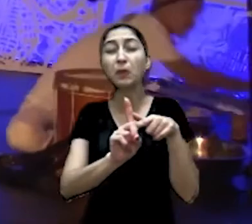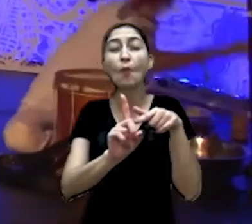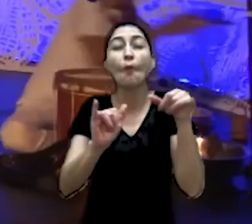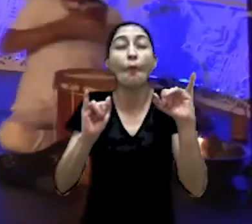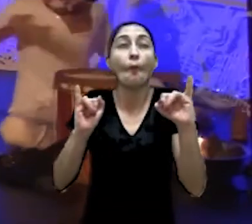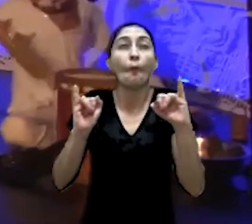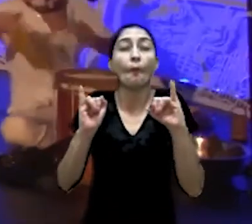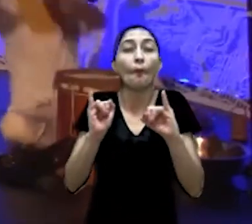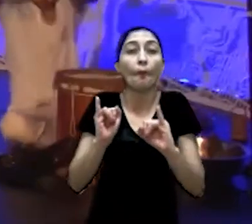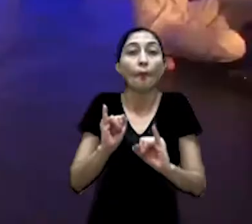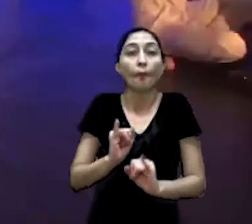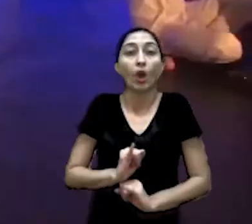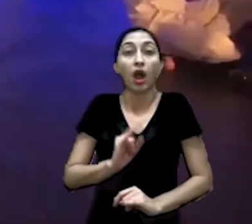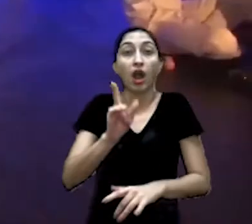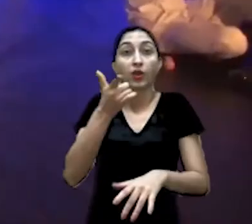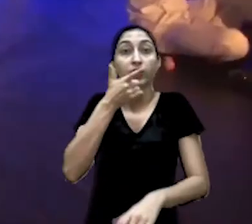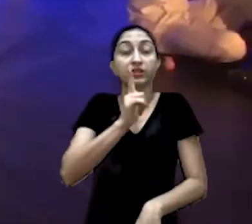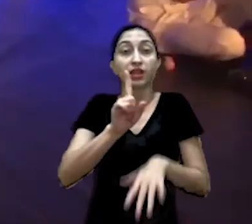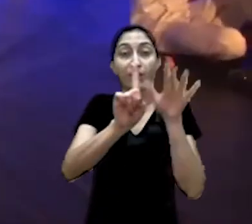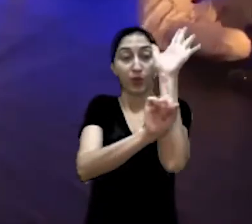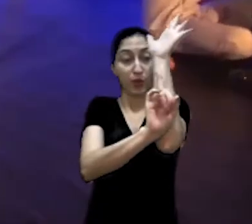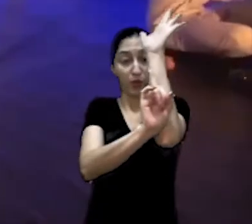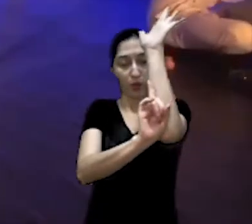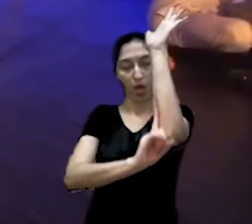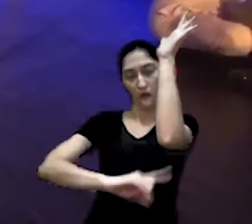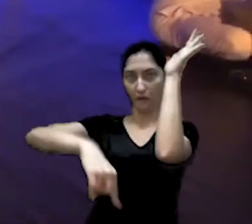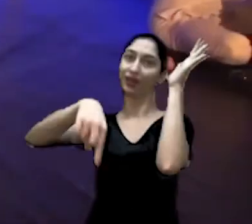que conseguiu se soltar do tronco.